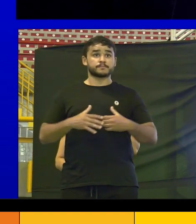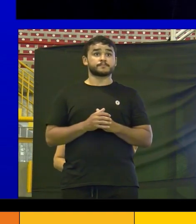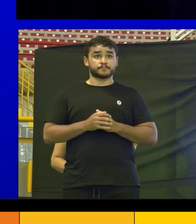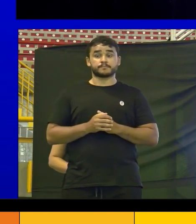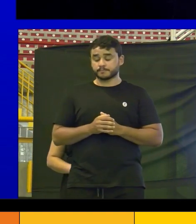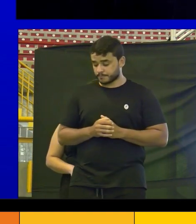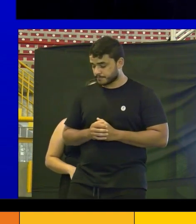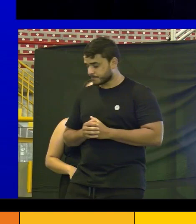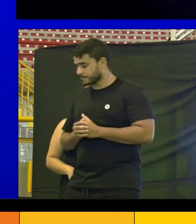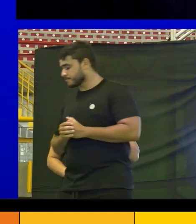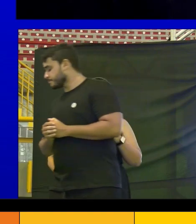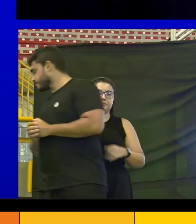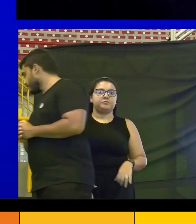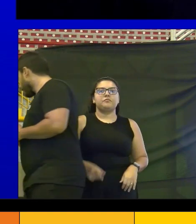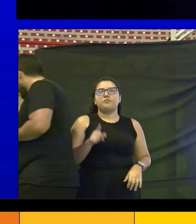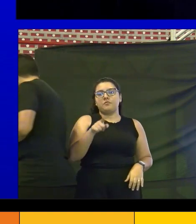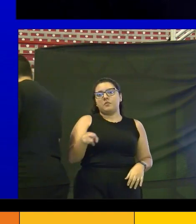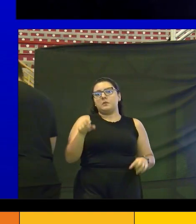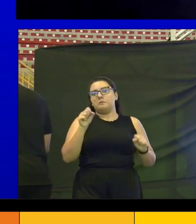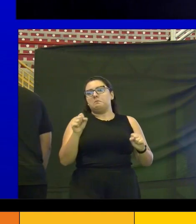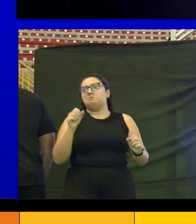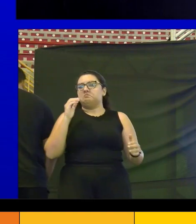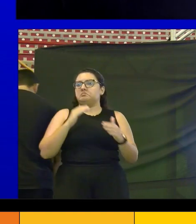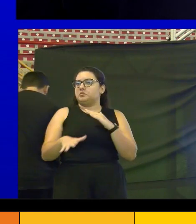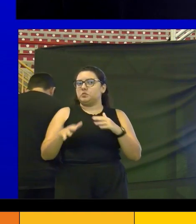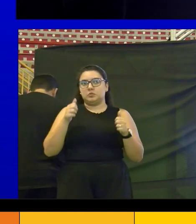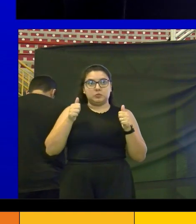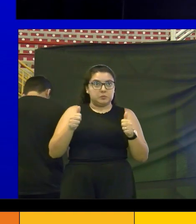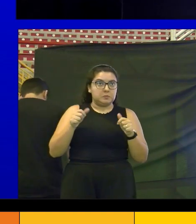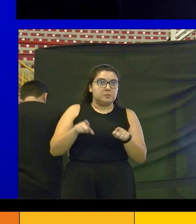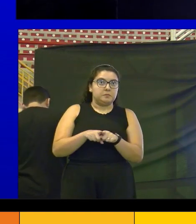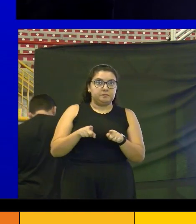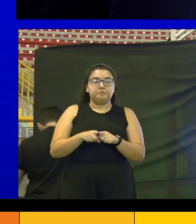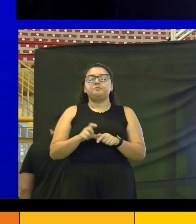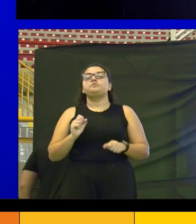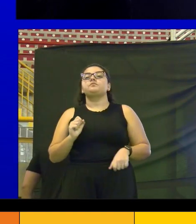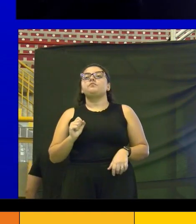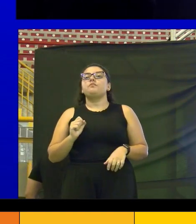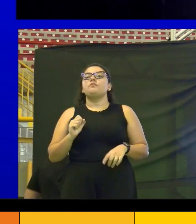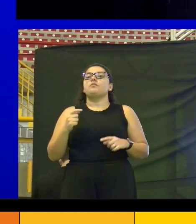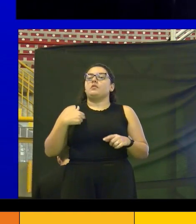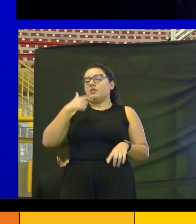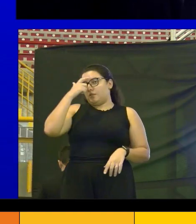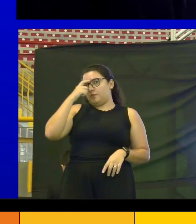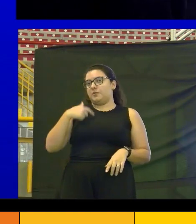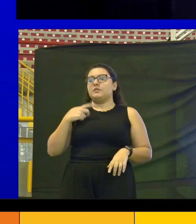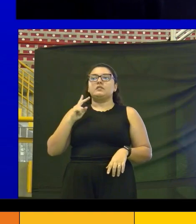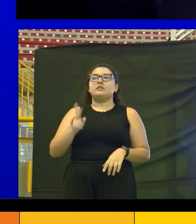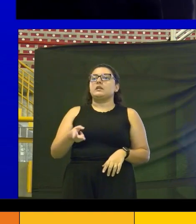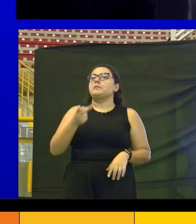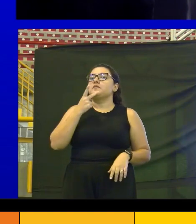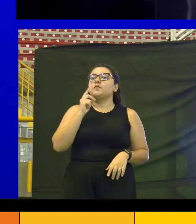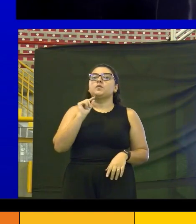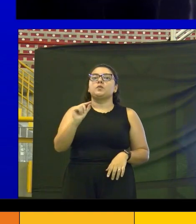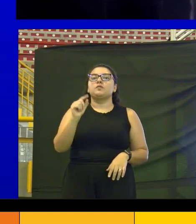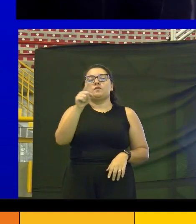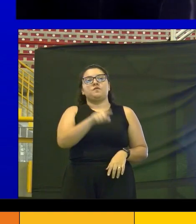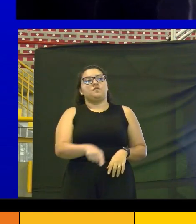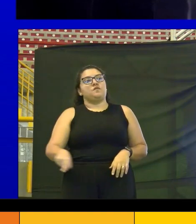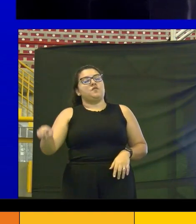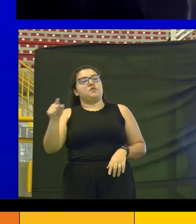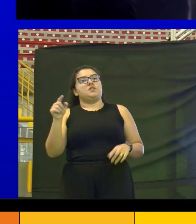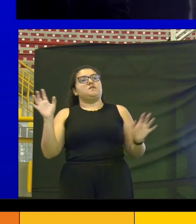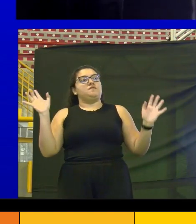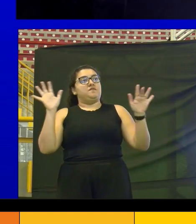Aí alguém pode até discordar de mim e está tudo bem, tá certo? Mas eu sempre digo o seguinte, vocês